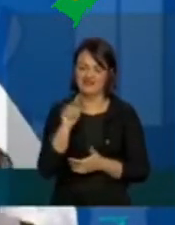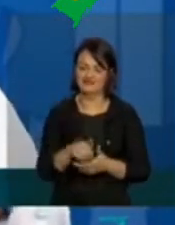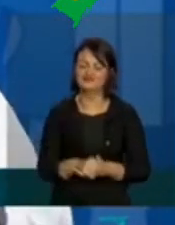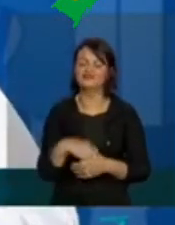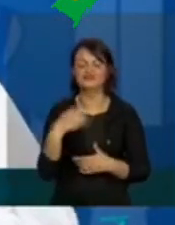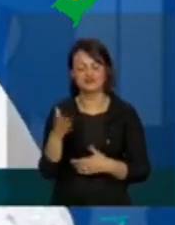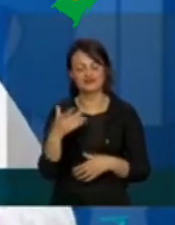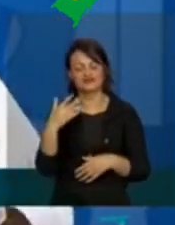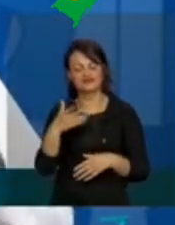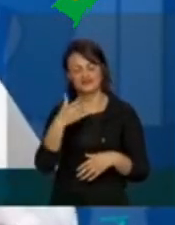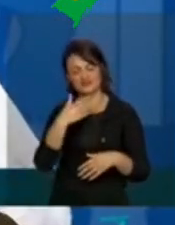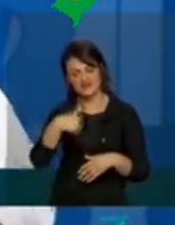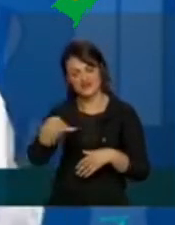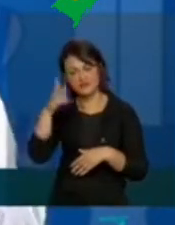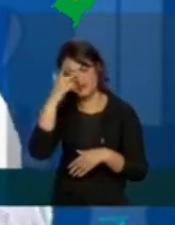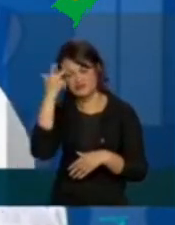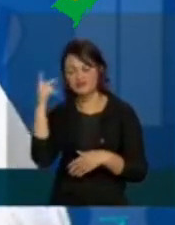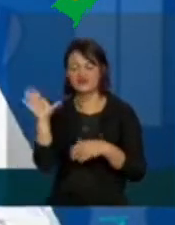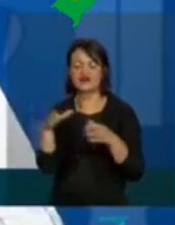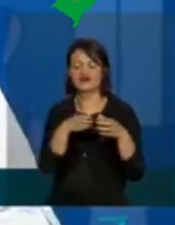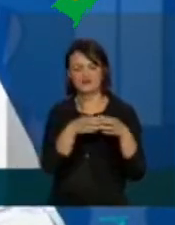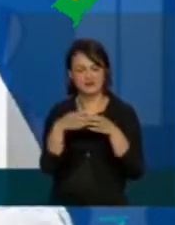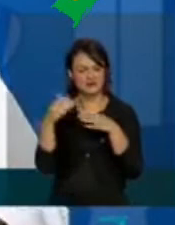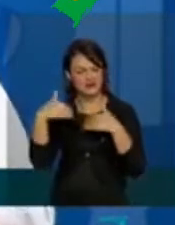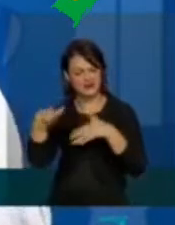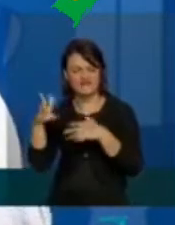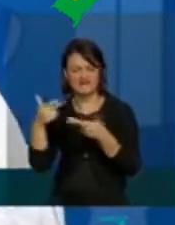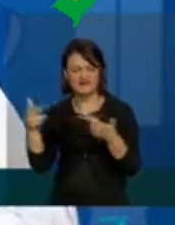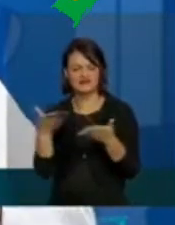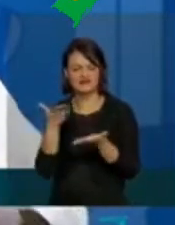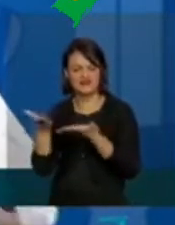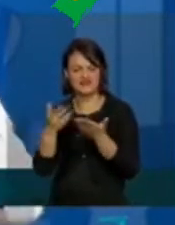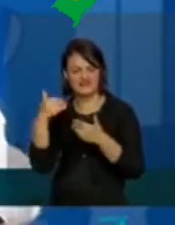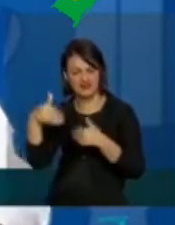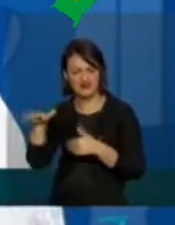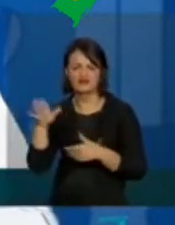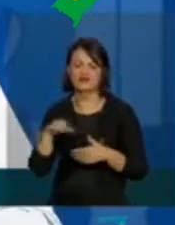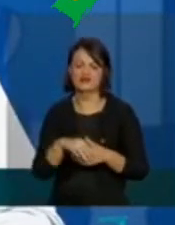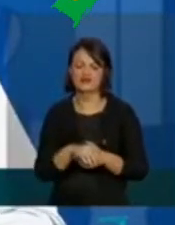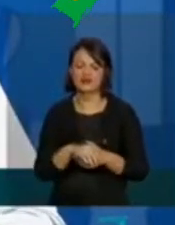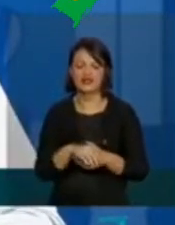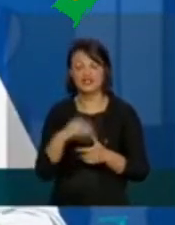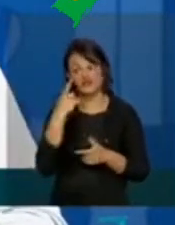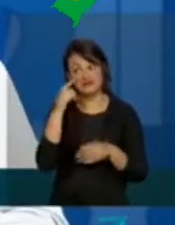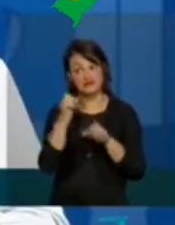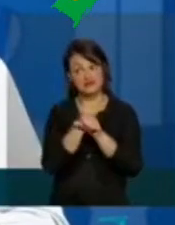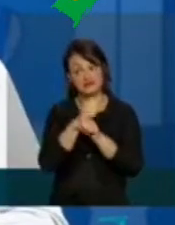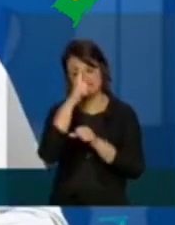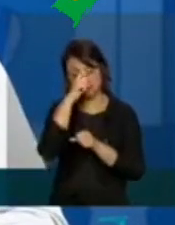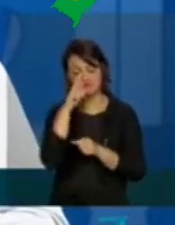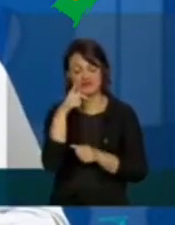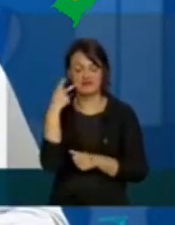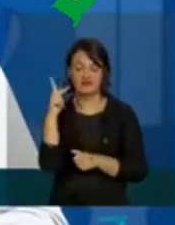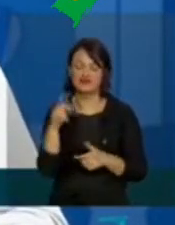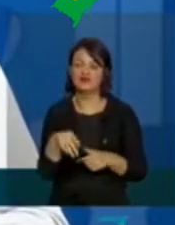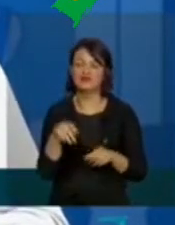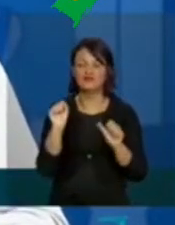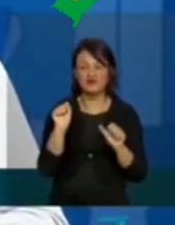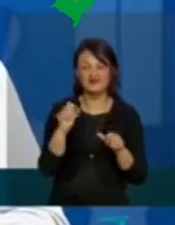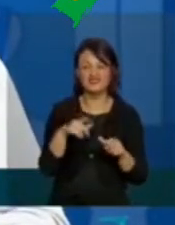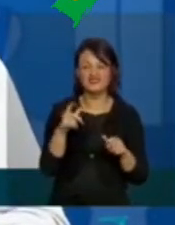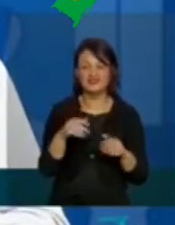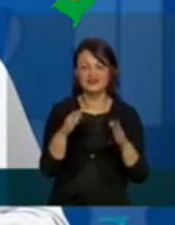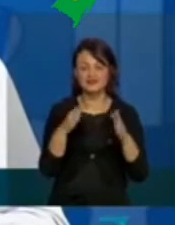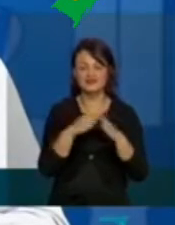gente manda gente para lá, manda equipamentos para lá, vamos ver se faz um hospital de campanha. Talvez eu vá ter que mandar gente